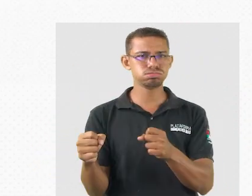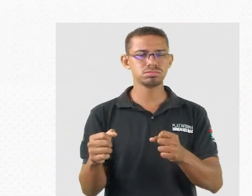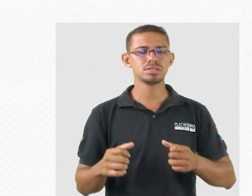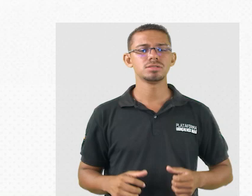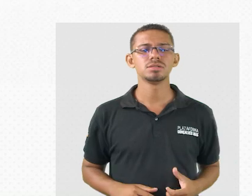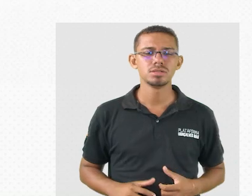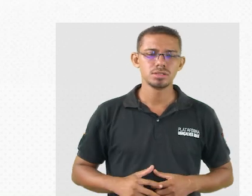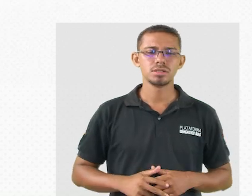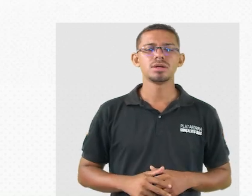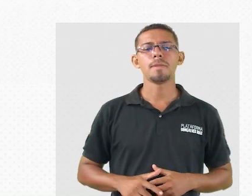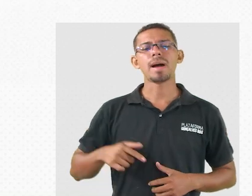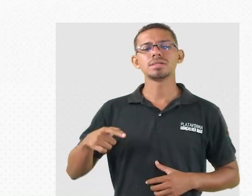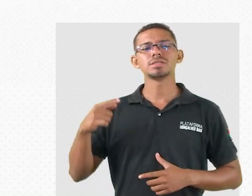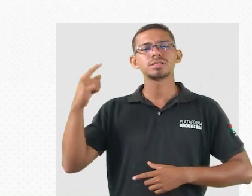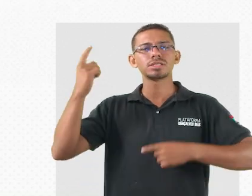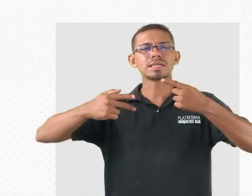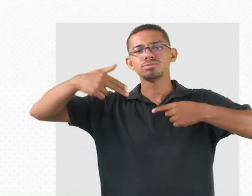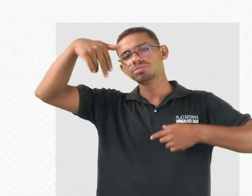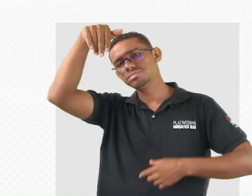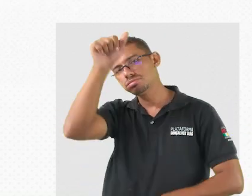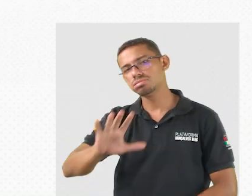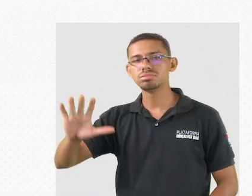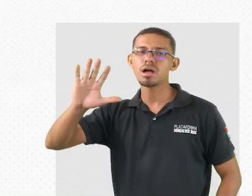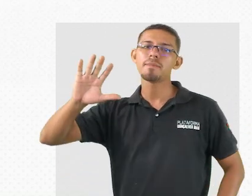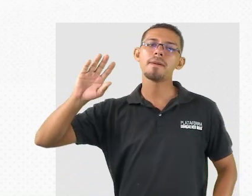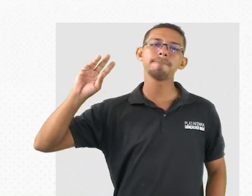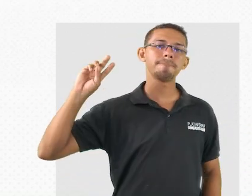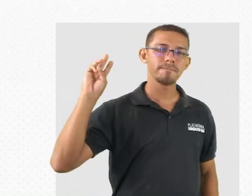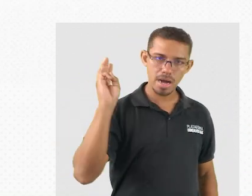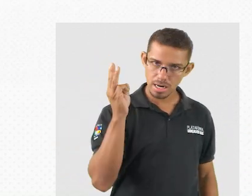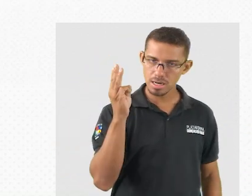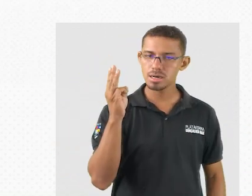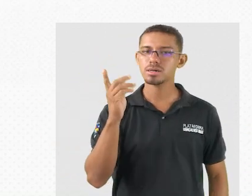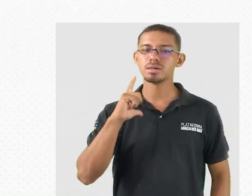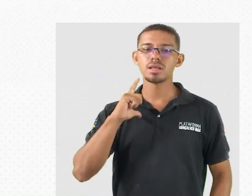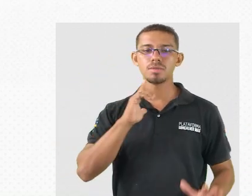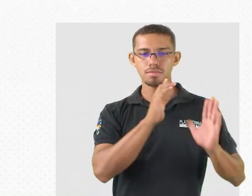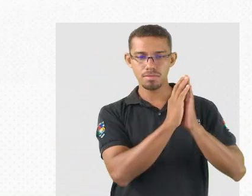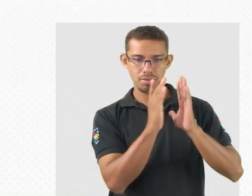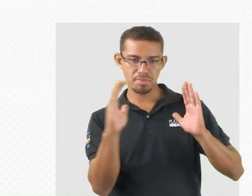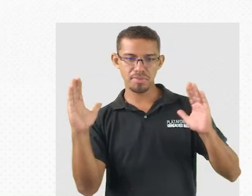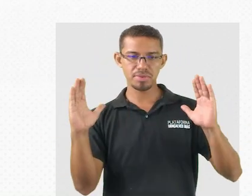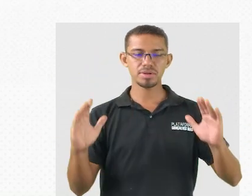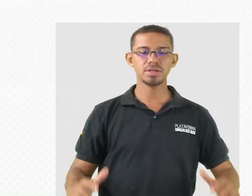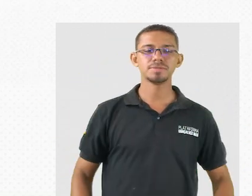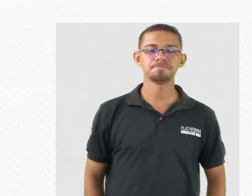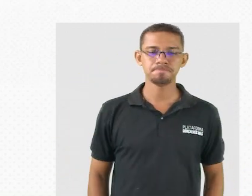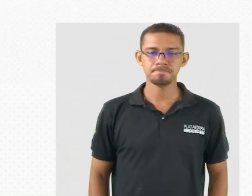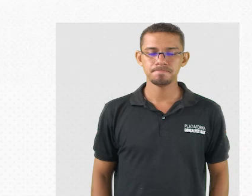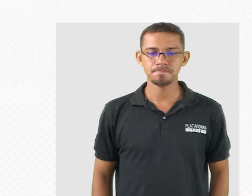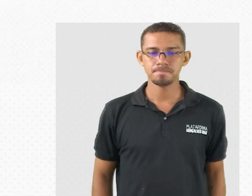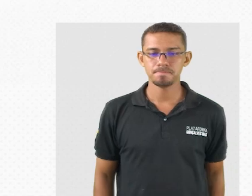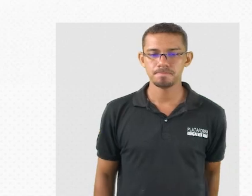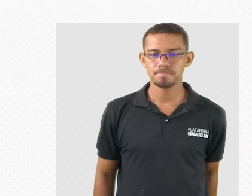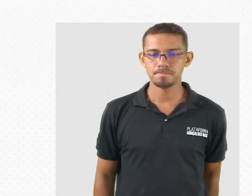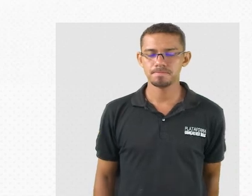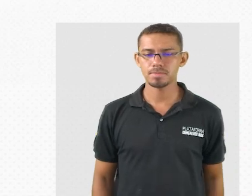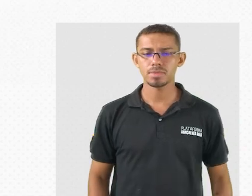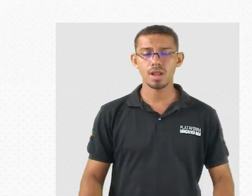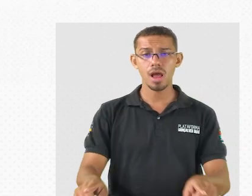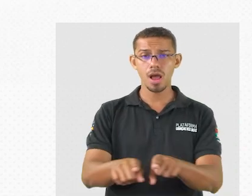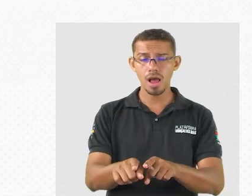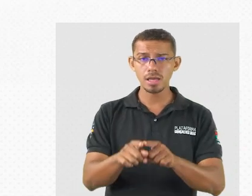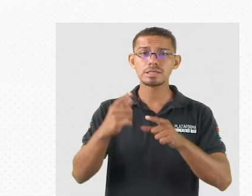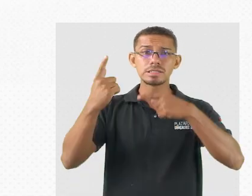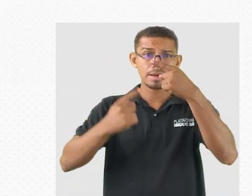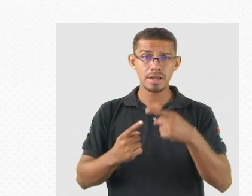mais nacional, chega ao Maranhão, desse período do período imperial. Então, essas brigas que